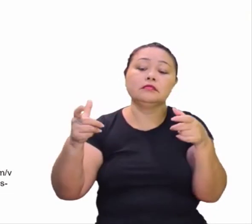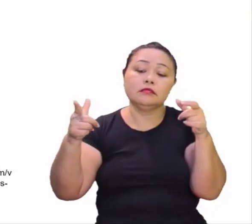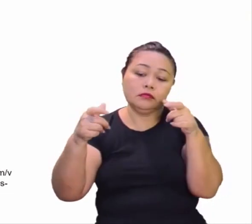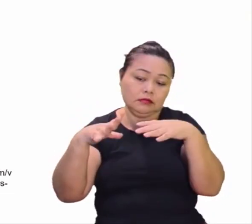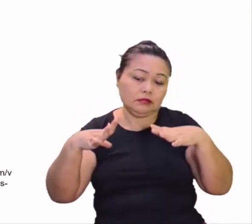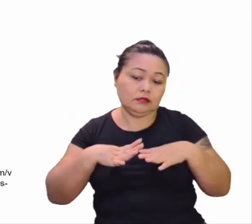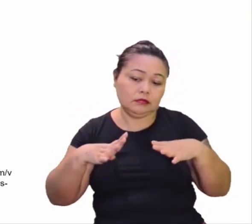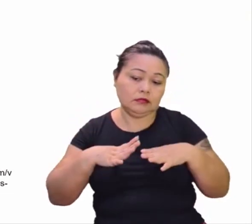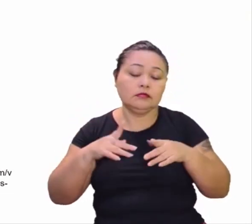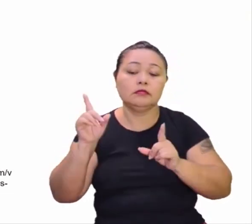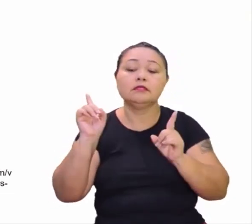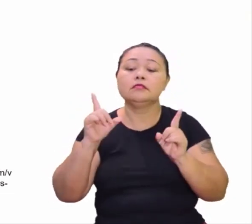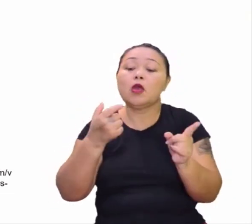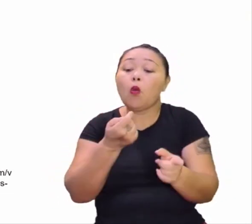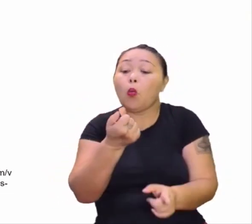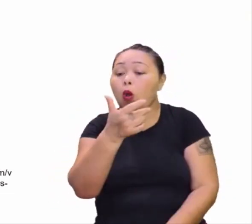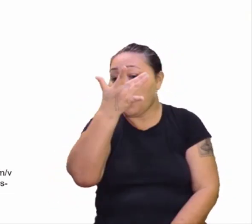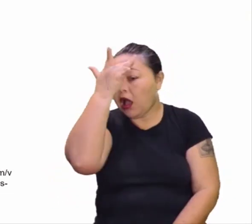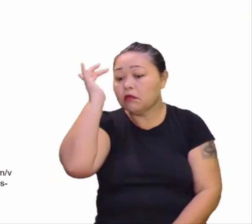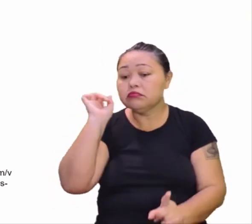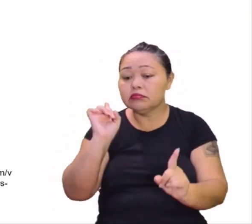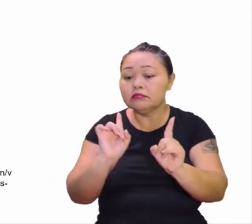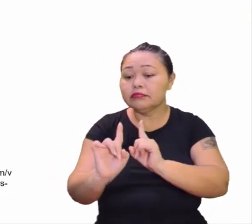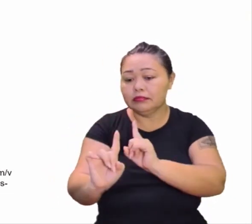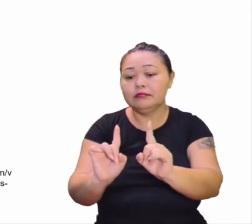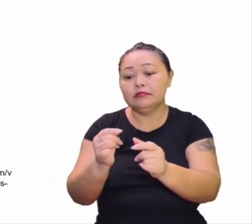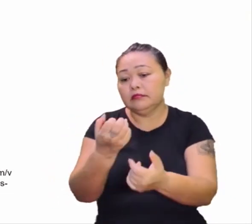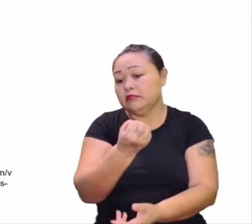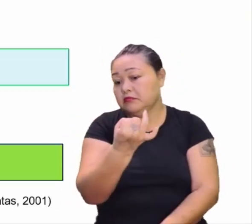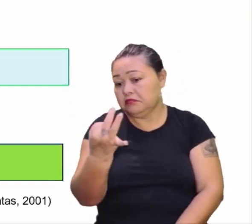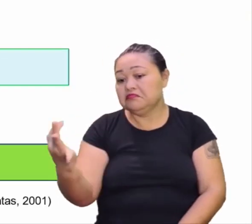cidades menos populosas de Rondônia.